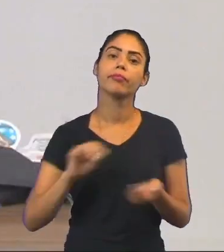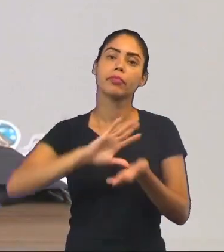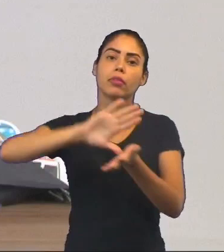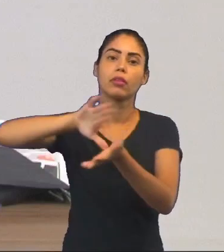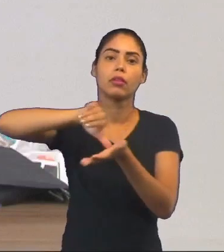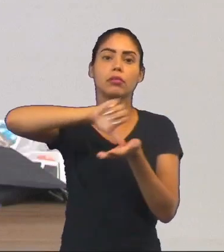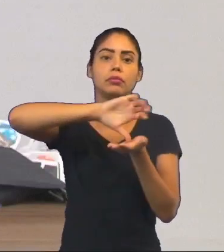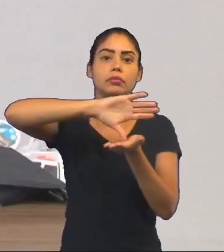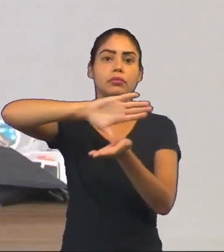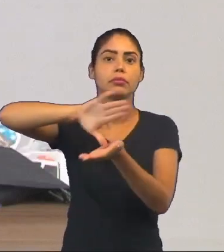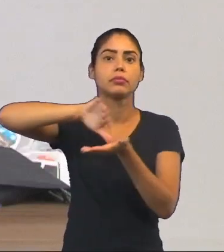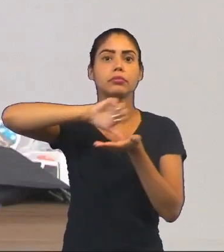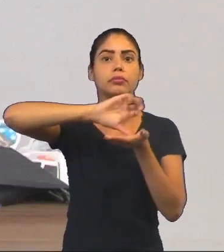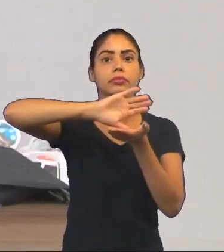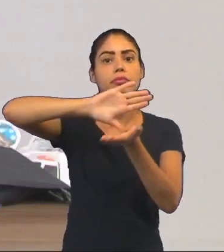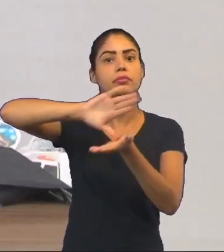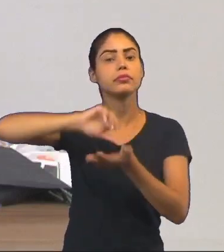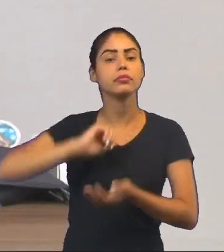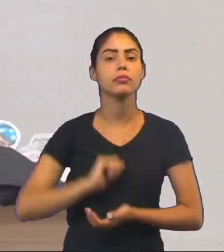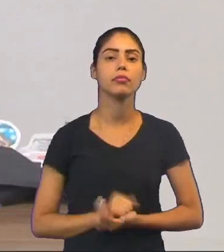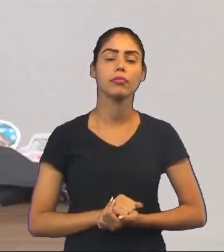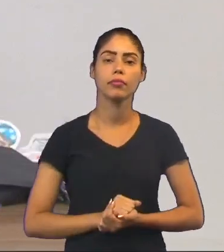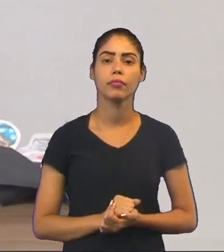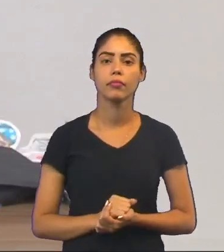vela é um meio de transporte